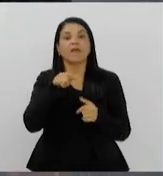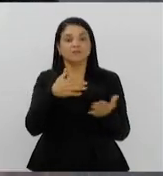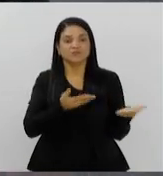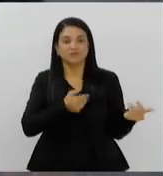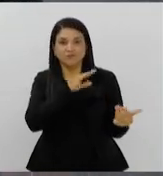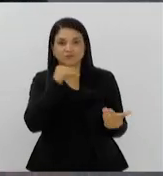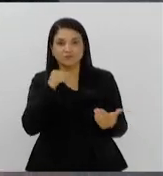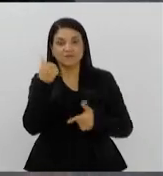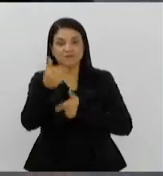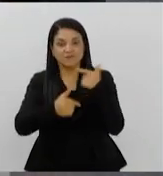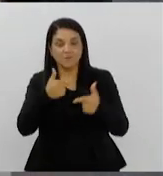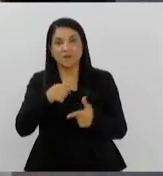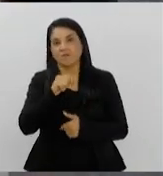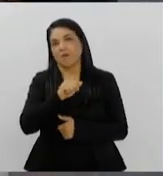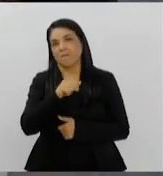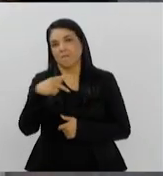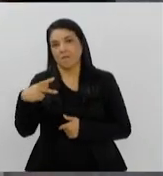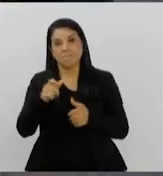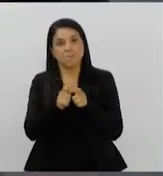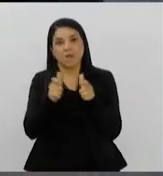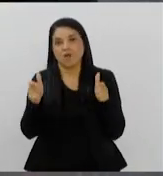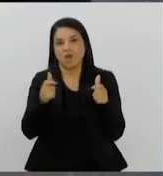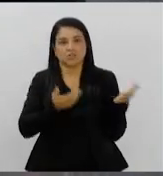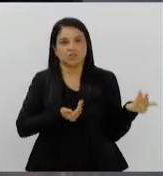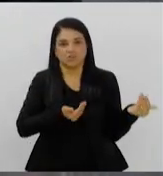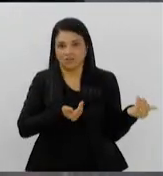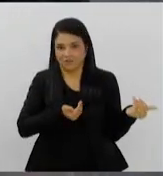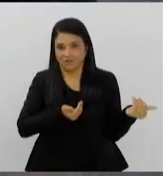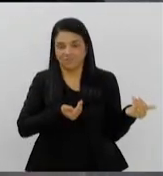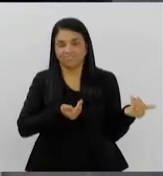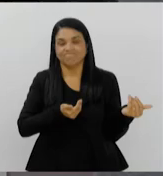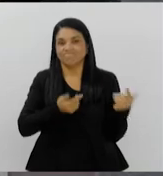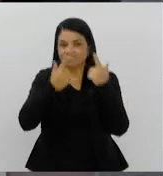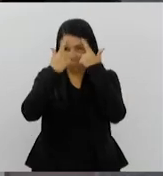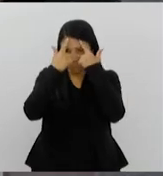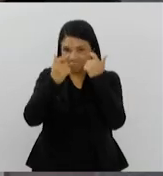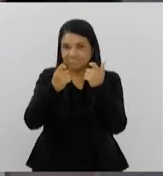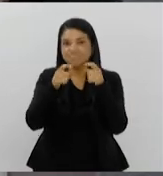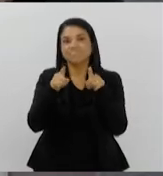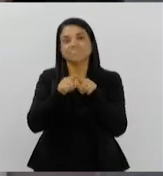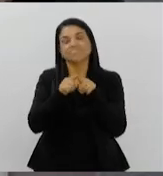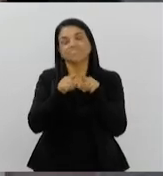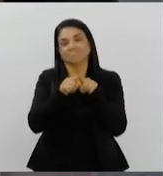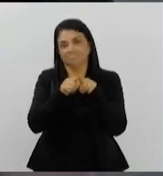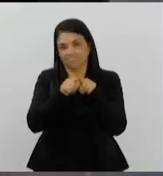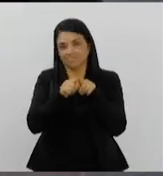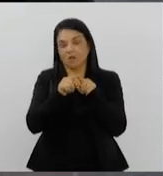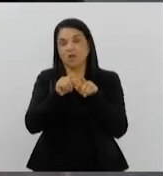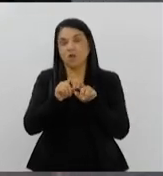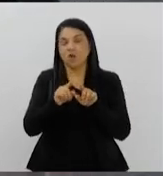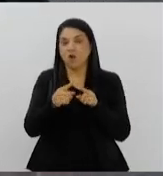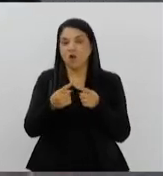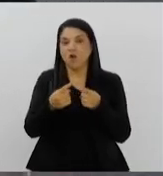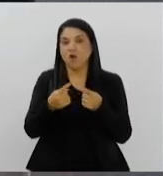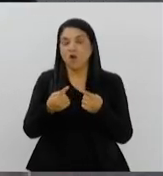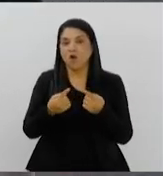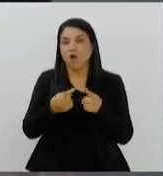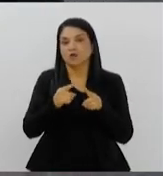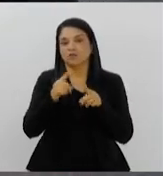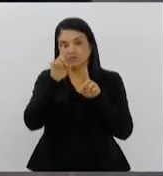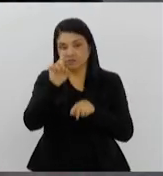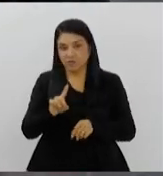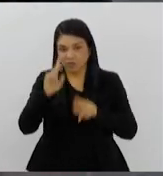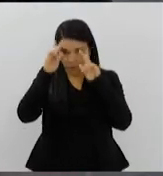por aplicativo. E a realidade é terrível, violadora tanto dos direitos humanos como trabalhistas, e por